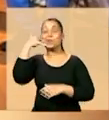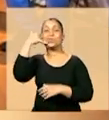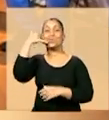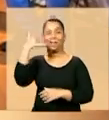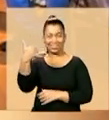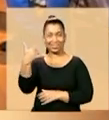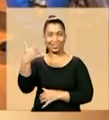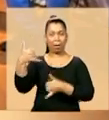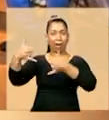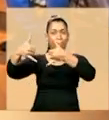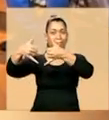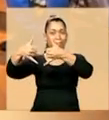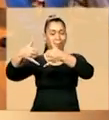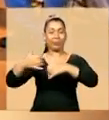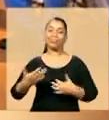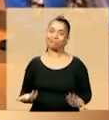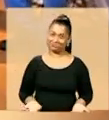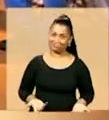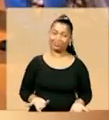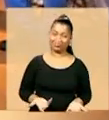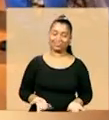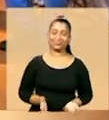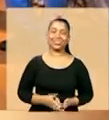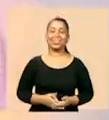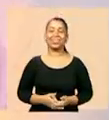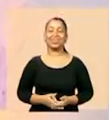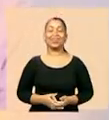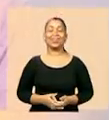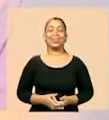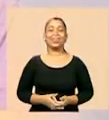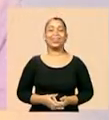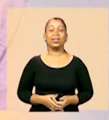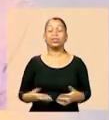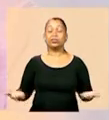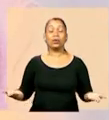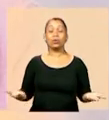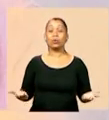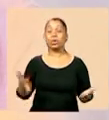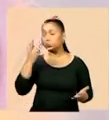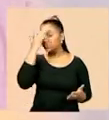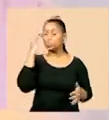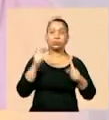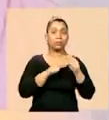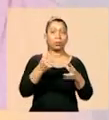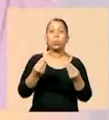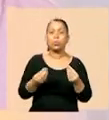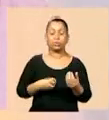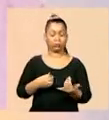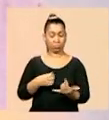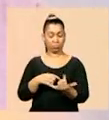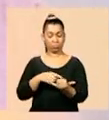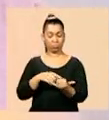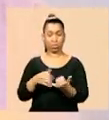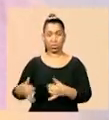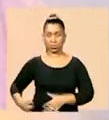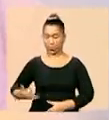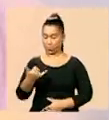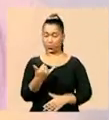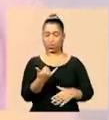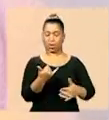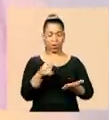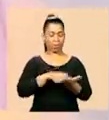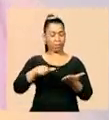liga para alguém com ele. E as pessoas trabalham muito com o celular. Então, hoje as pessoas saem no trânsito, às